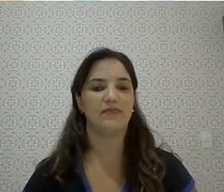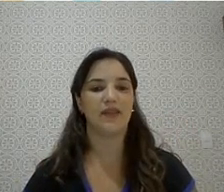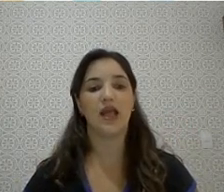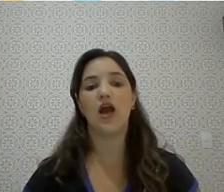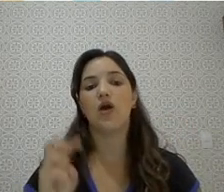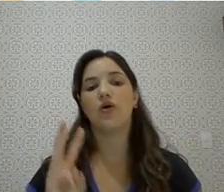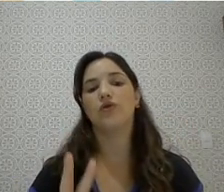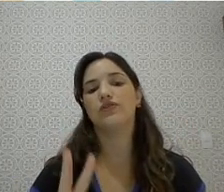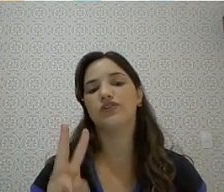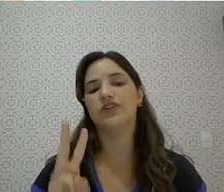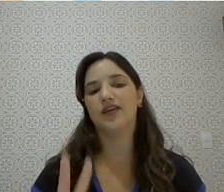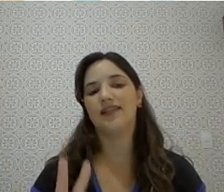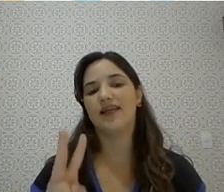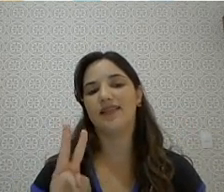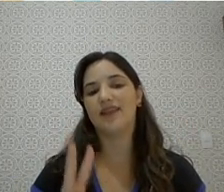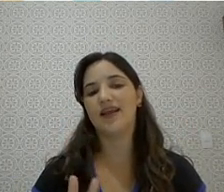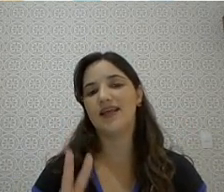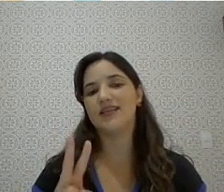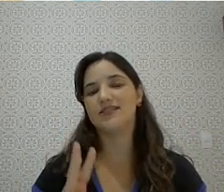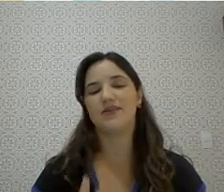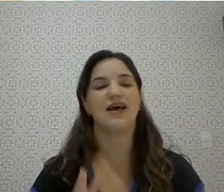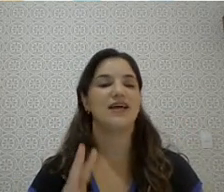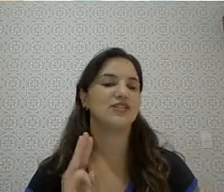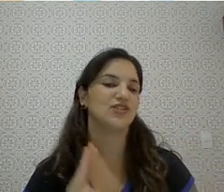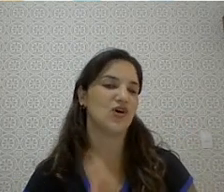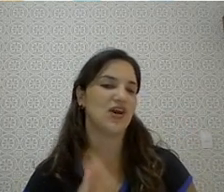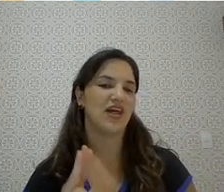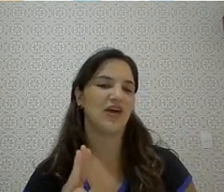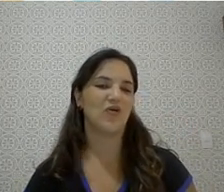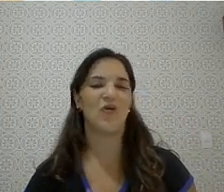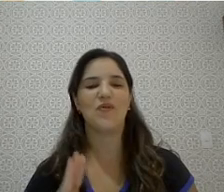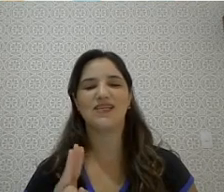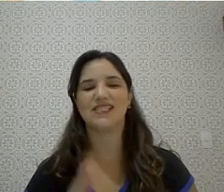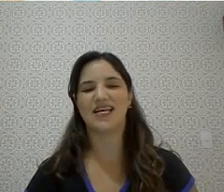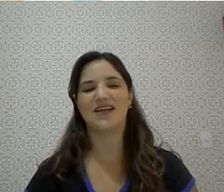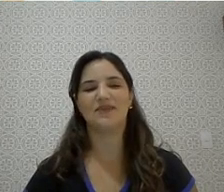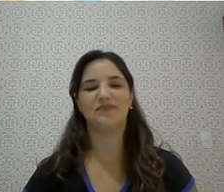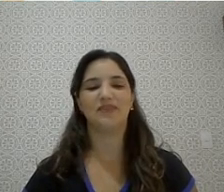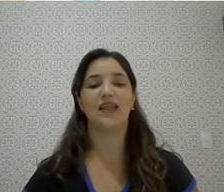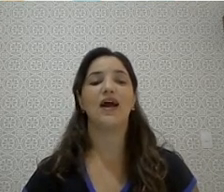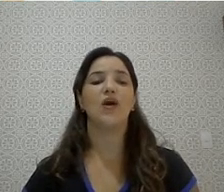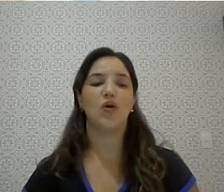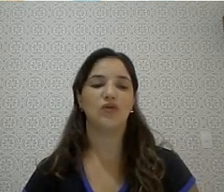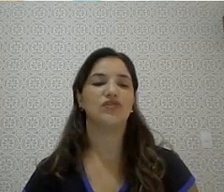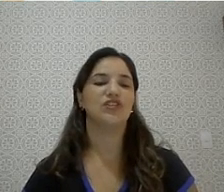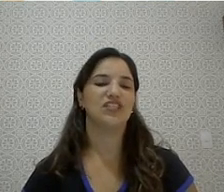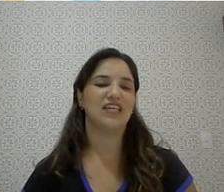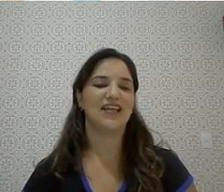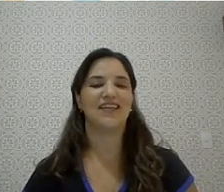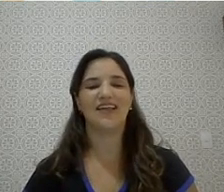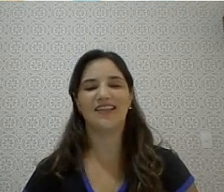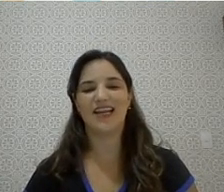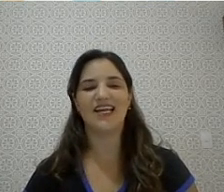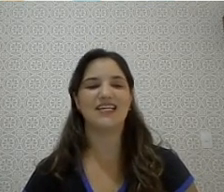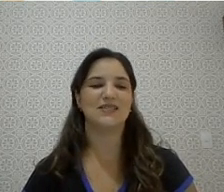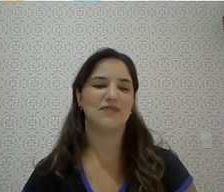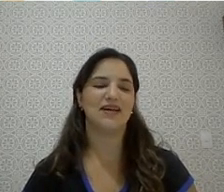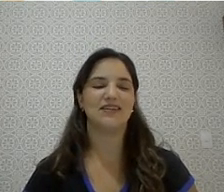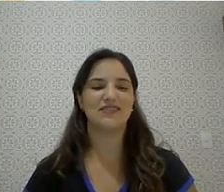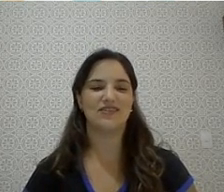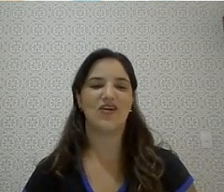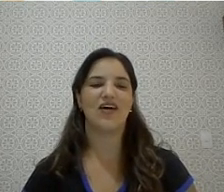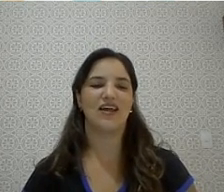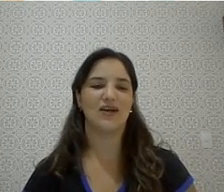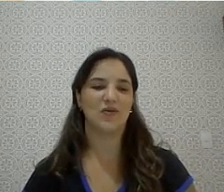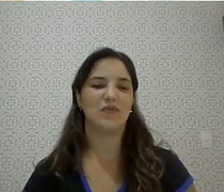chegar. Conte até três para a história começar. Conte até três para